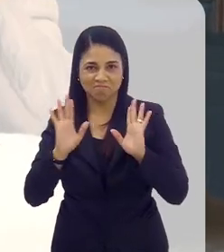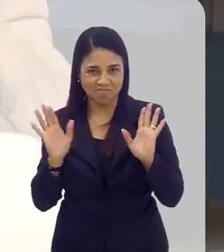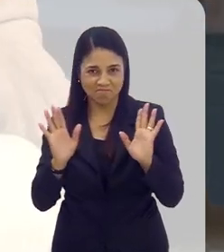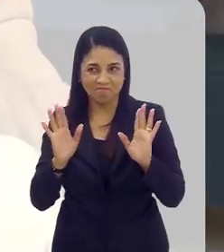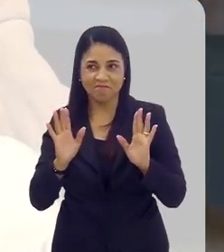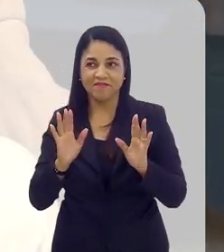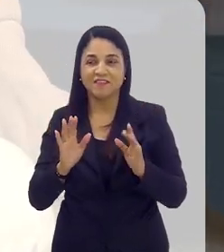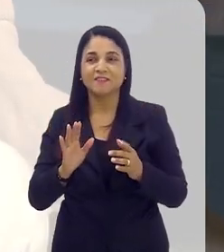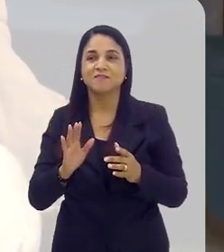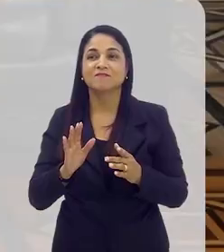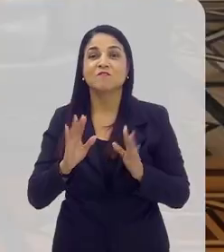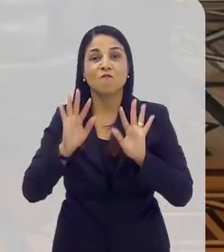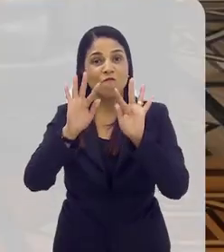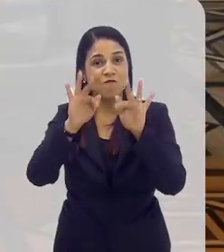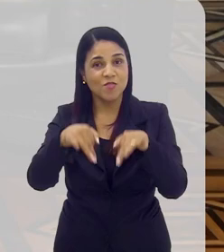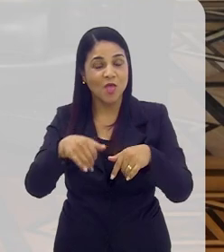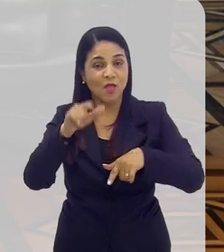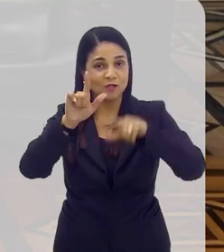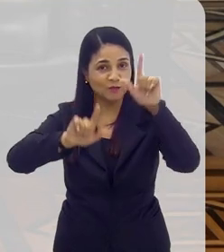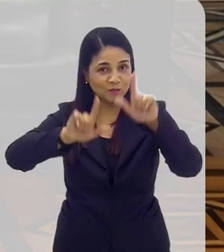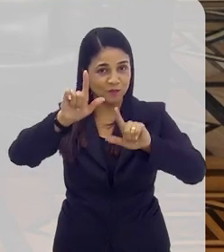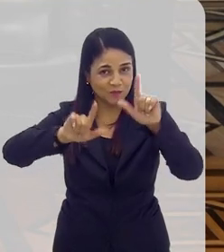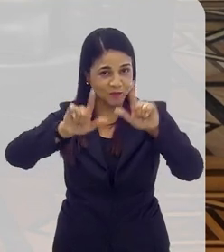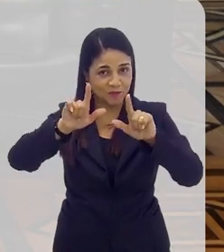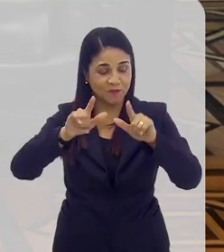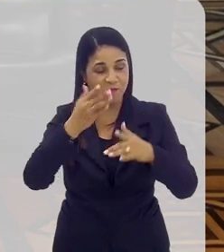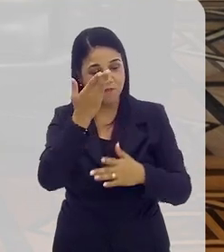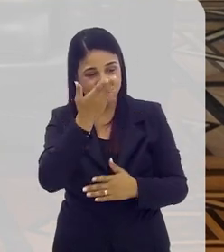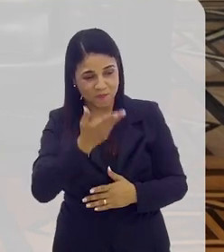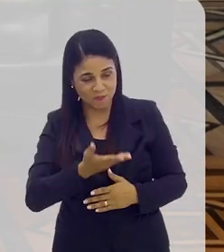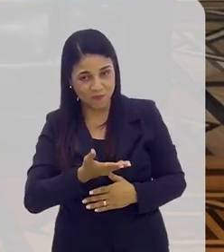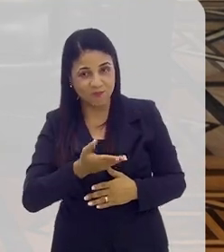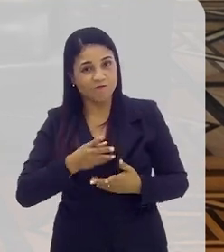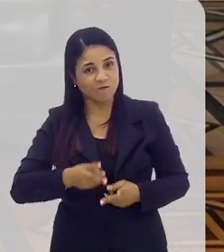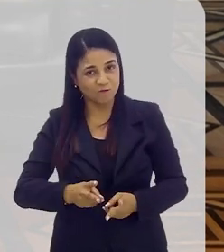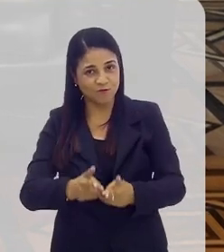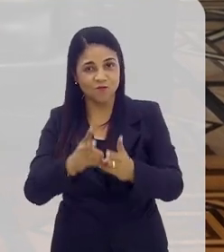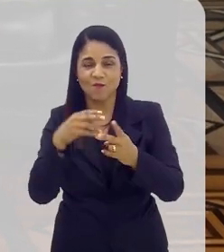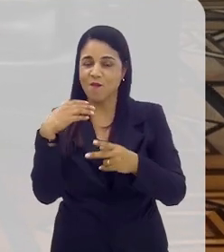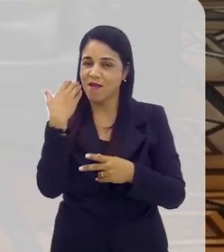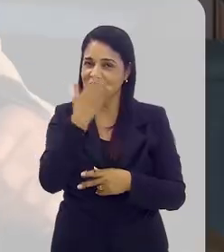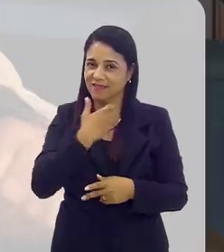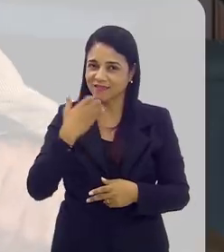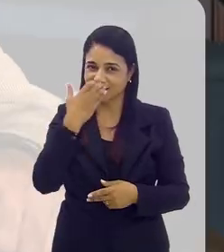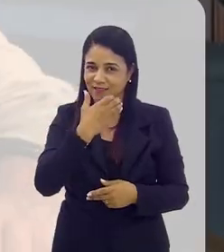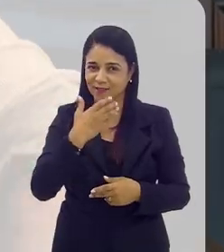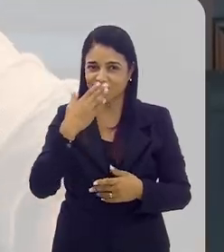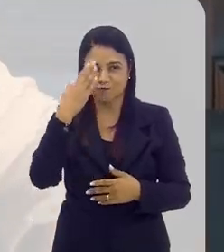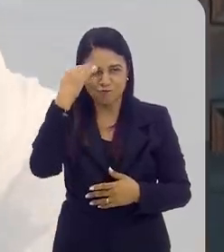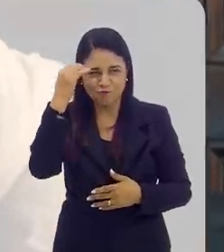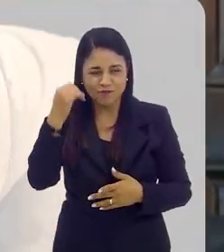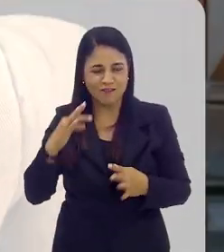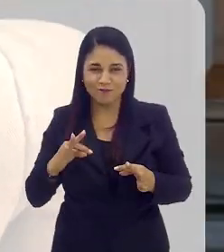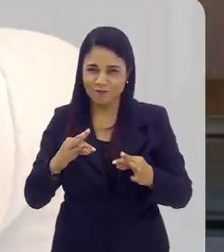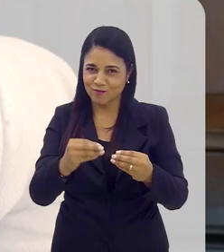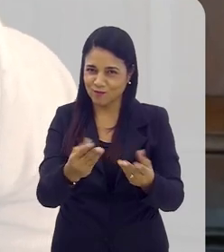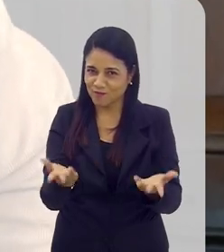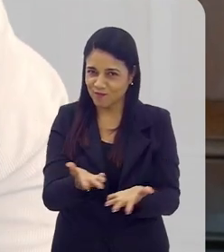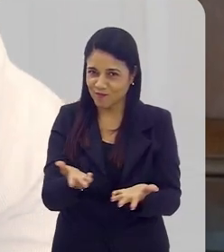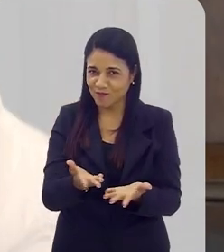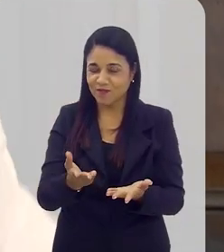vamos eu lá. Vou sair de cena para que você possa ficar bastante à vontade. Gente, chegamos ao final do nosso programa, mas